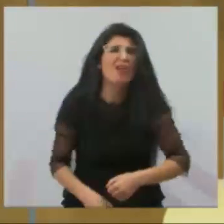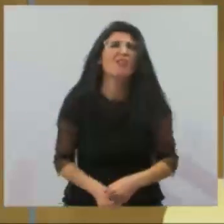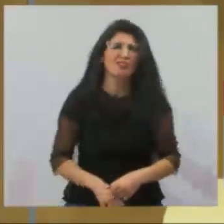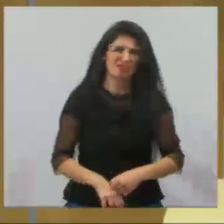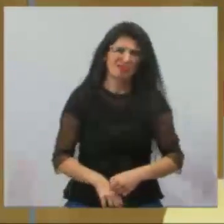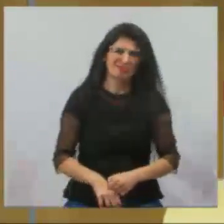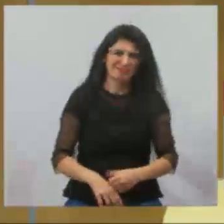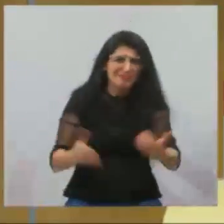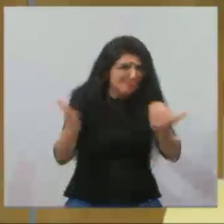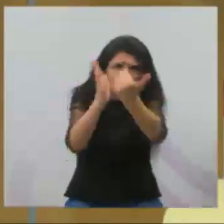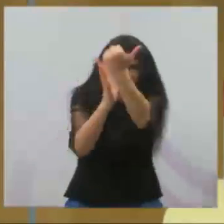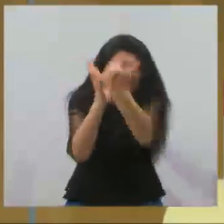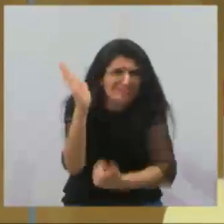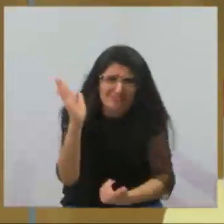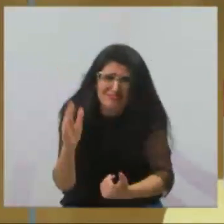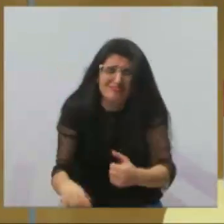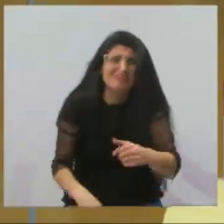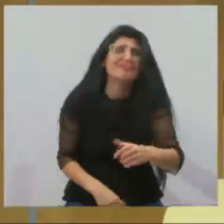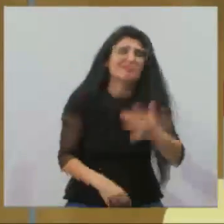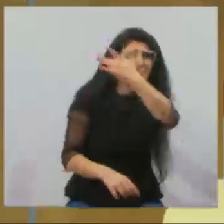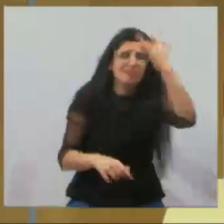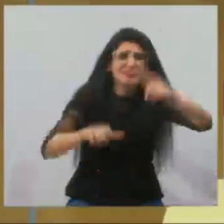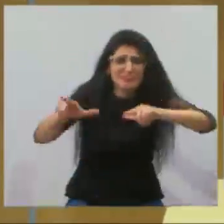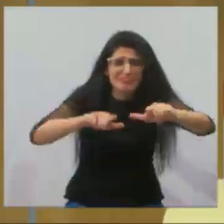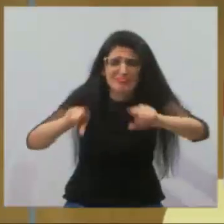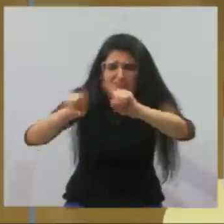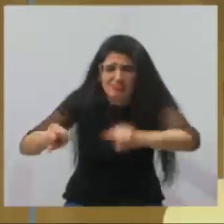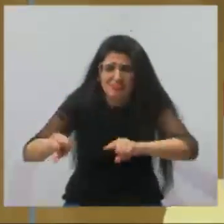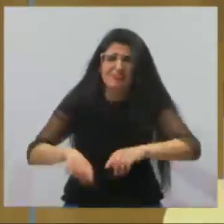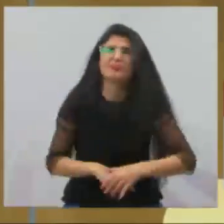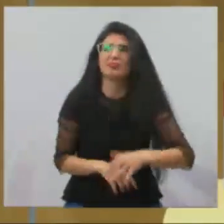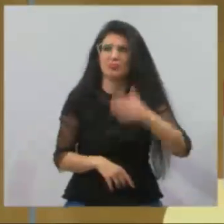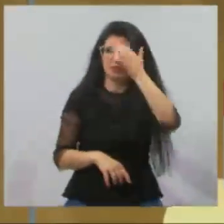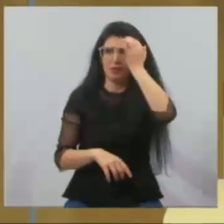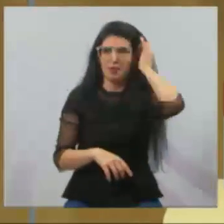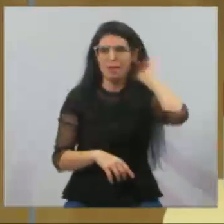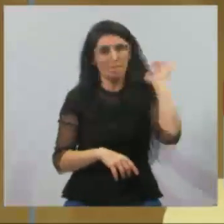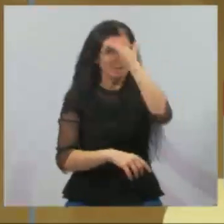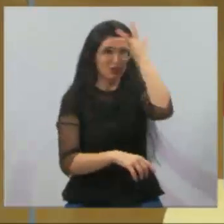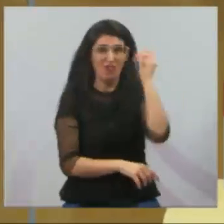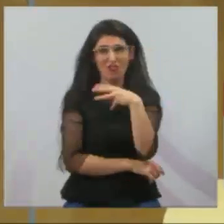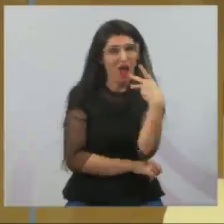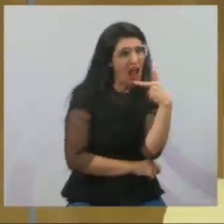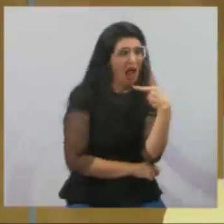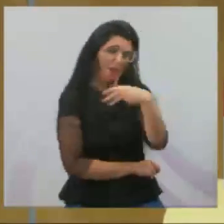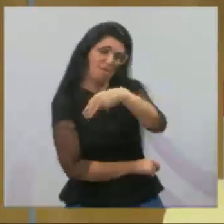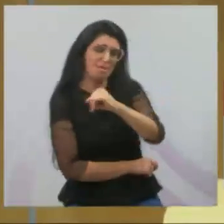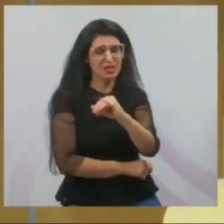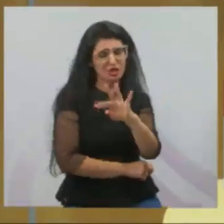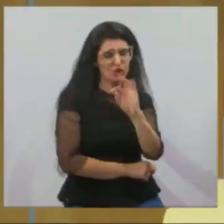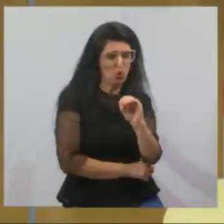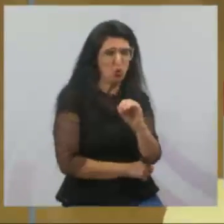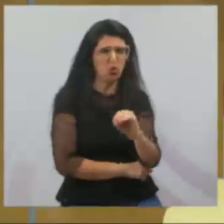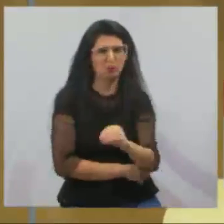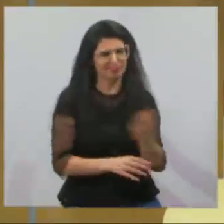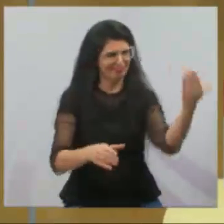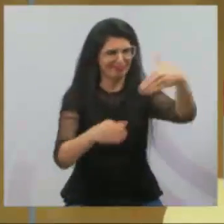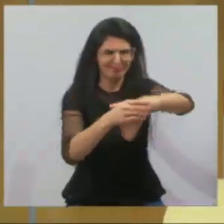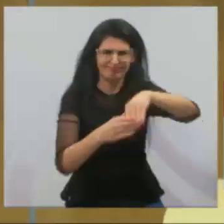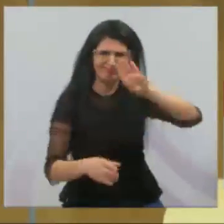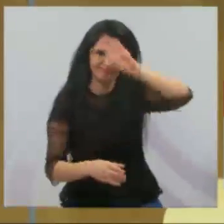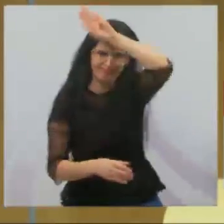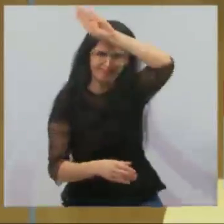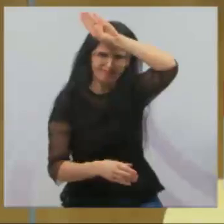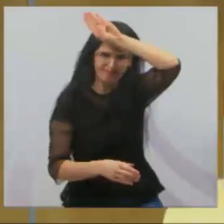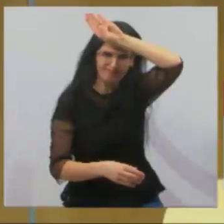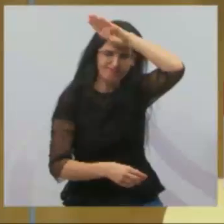ao mito, e muito servidor público, né, que votou no mito, e a gente viu que essa reforma da Previdência foi nada